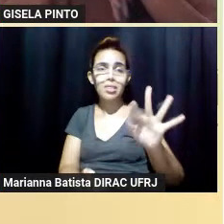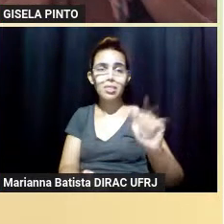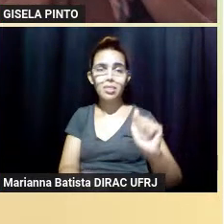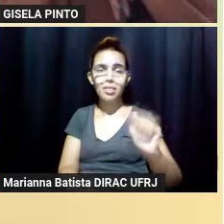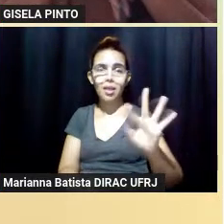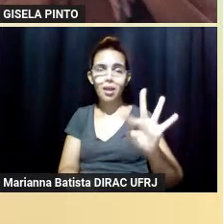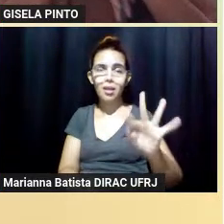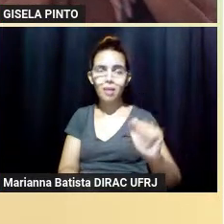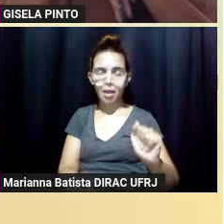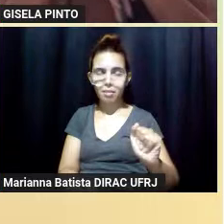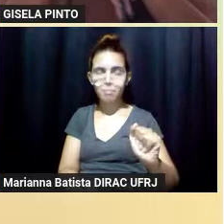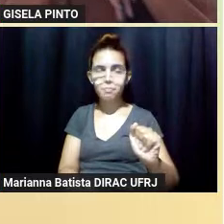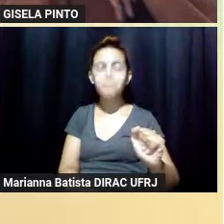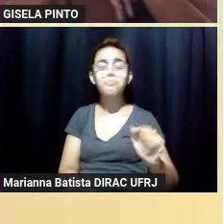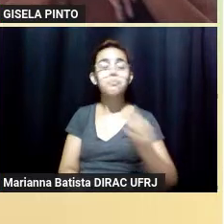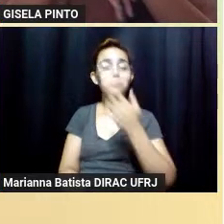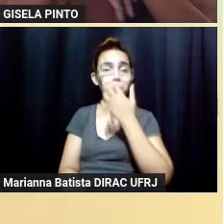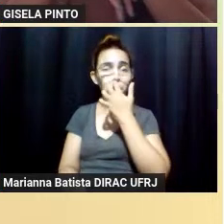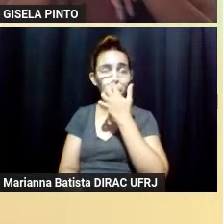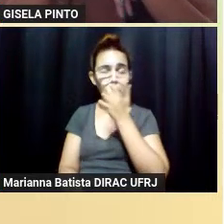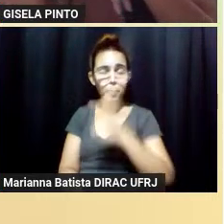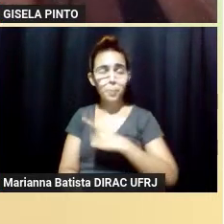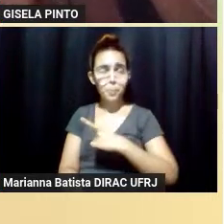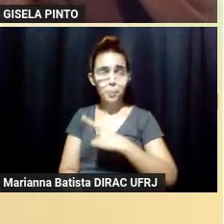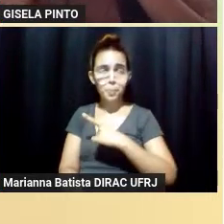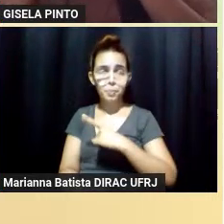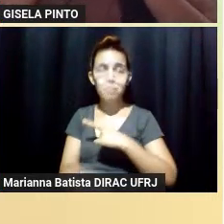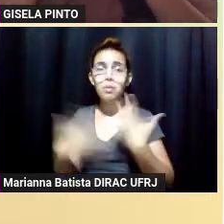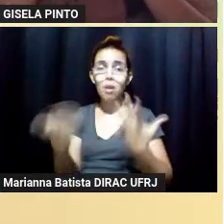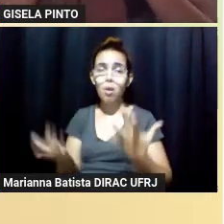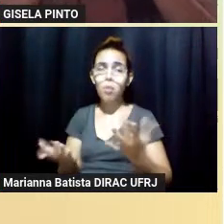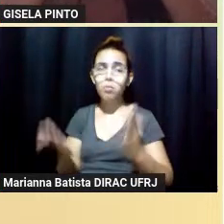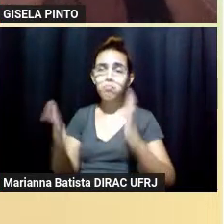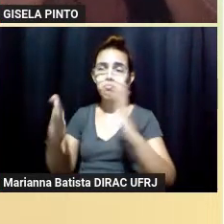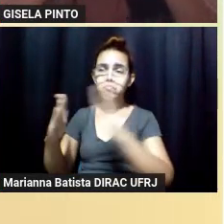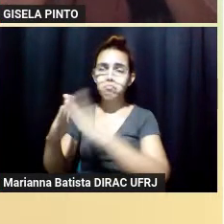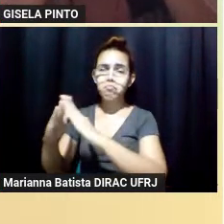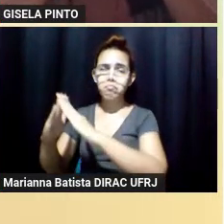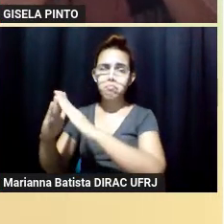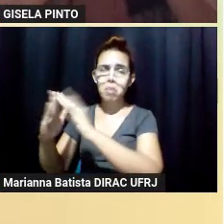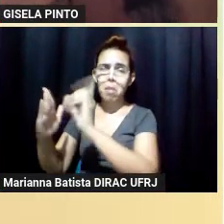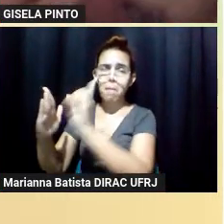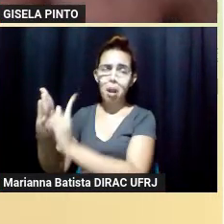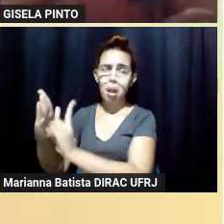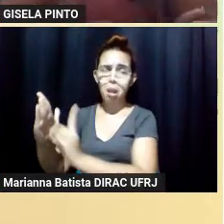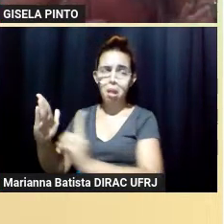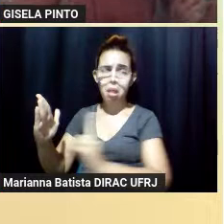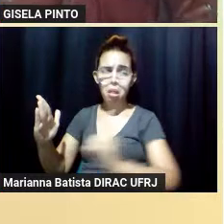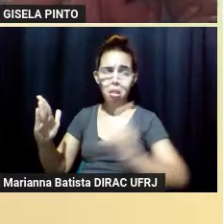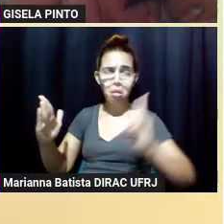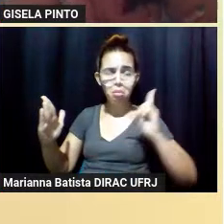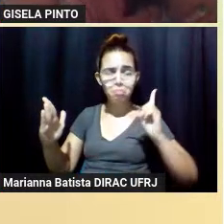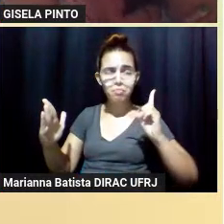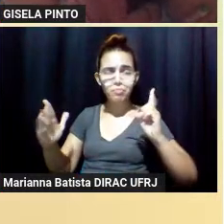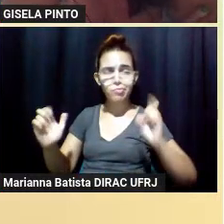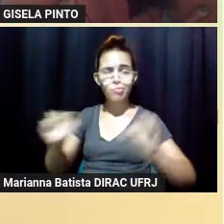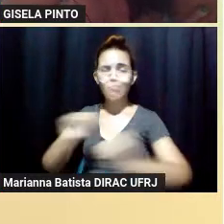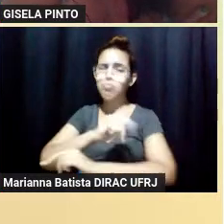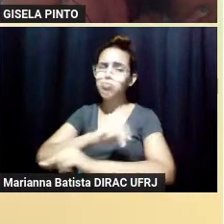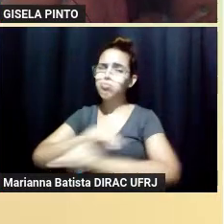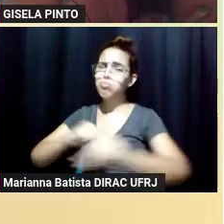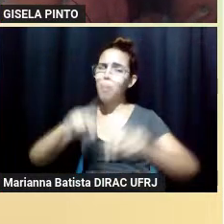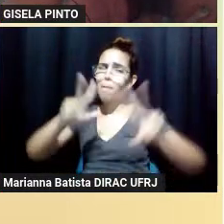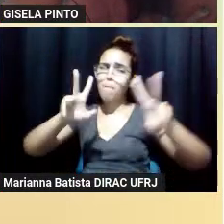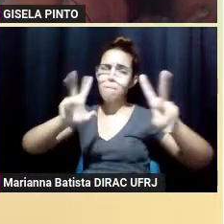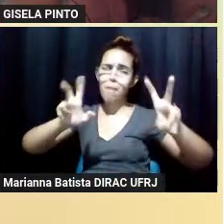mestrado, eu me ausentei de casa por diversas vezes e por diversas razões, né? E aí vem o que a